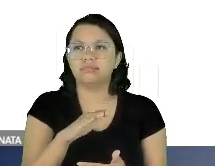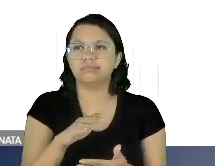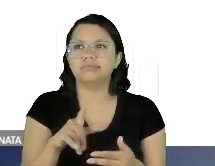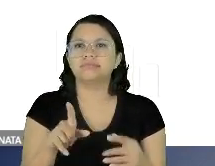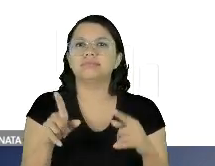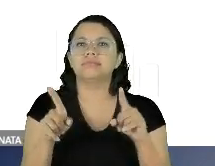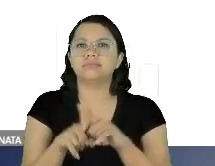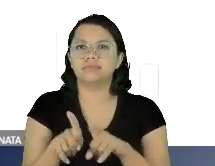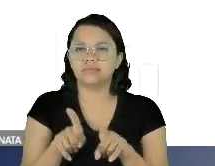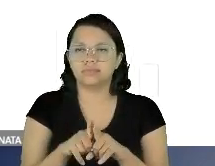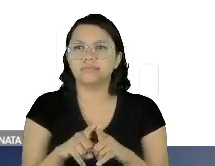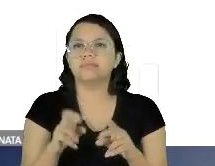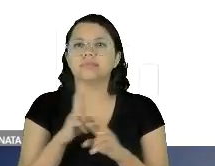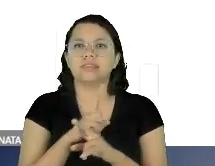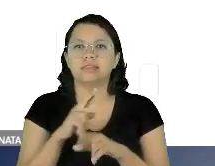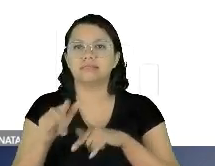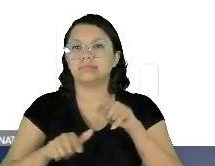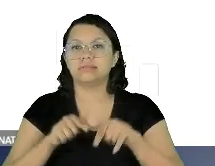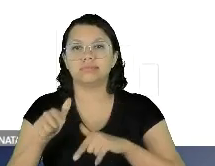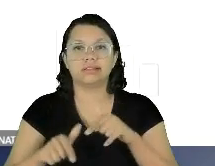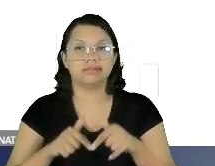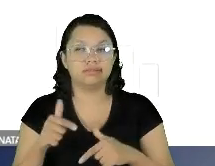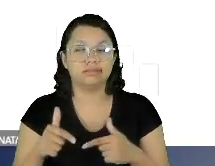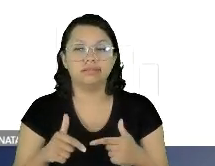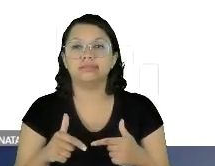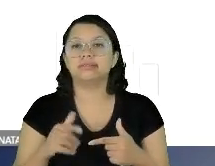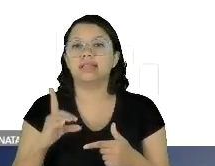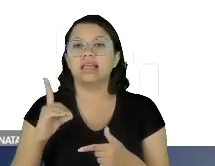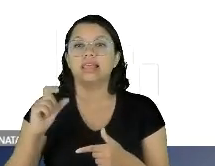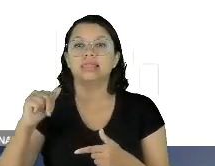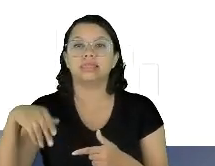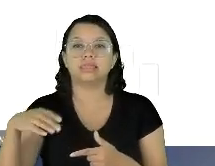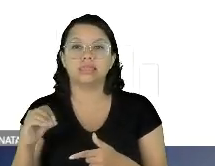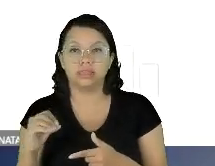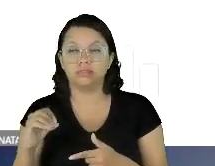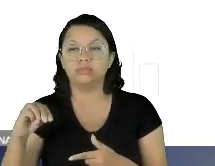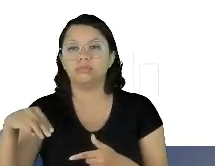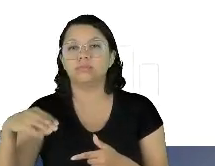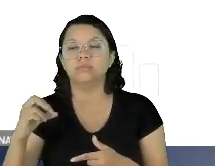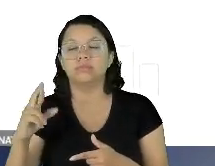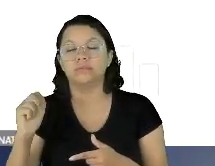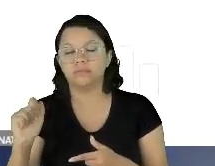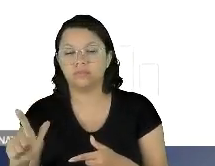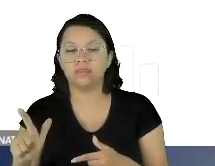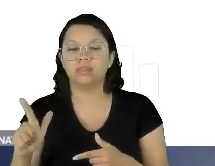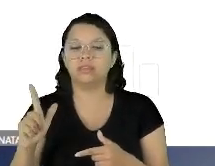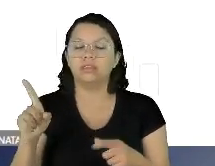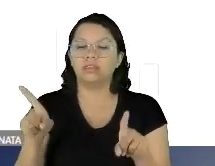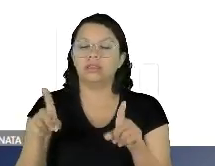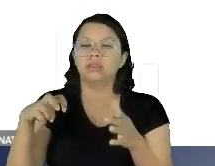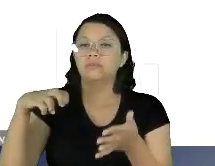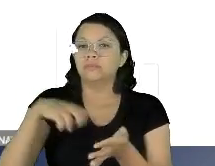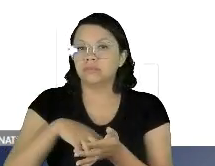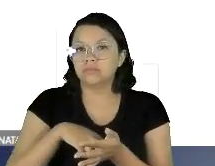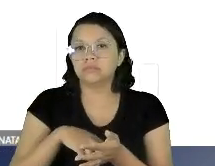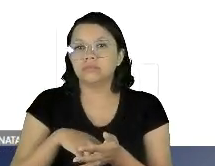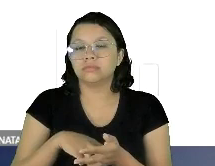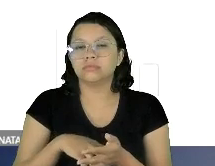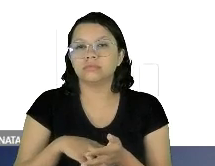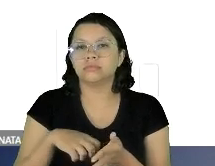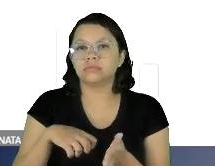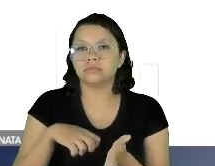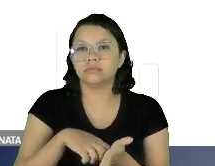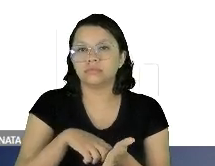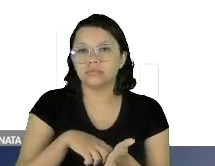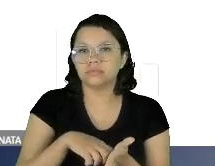implica em questões trabalhistas, em dano moral, e a pena dele é de